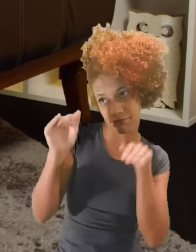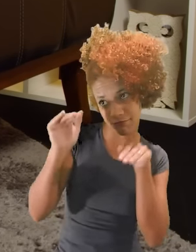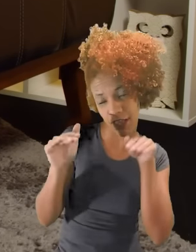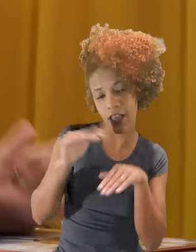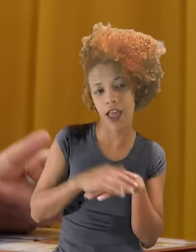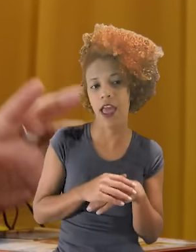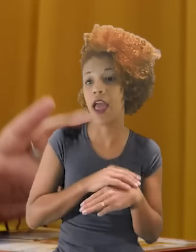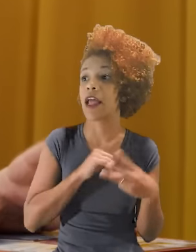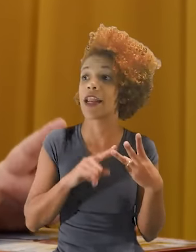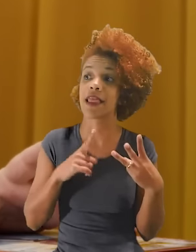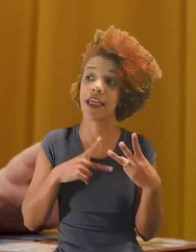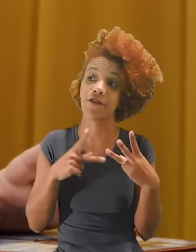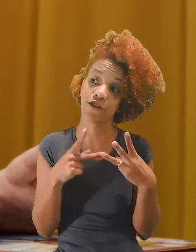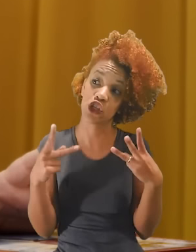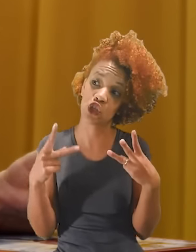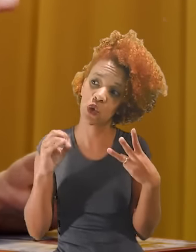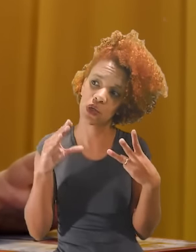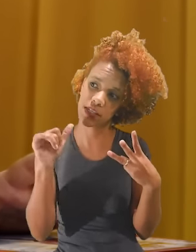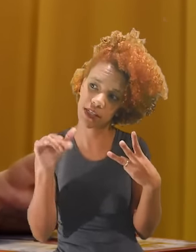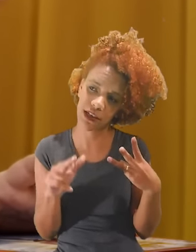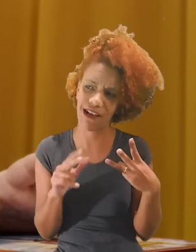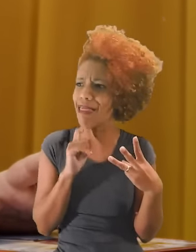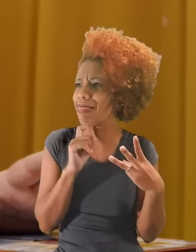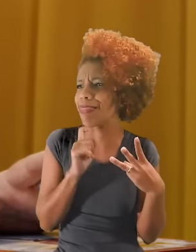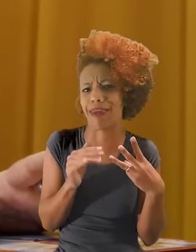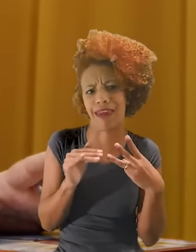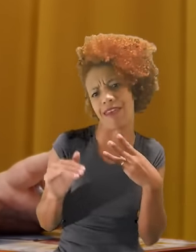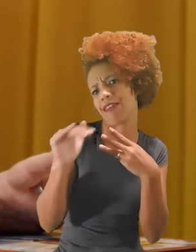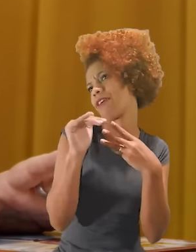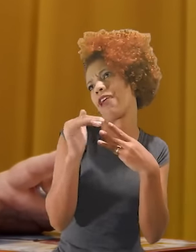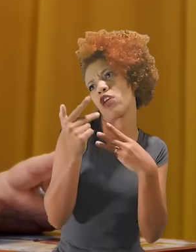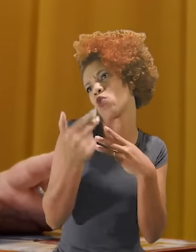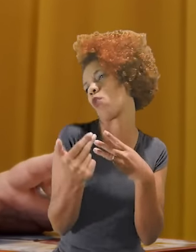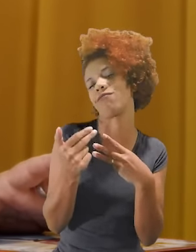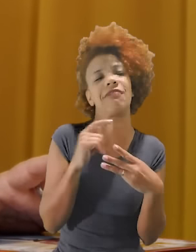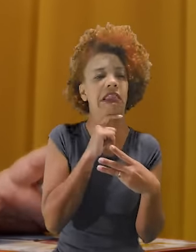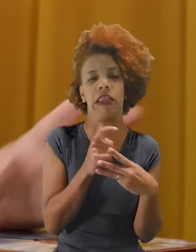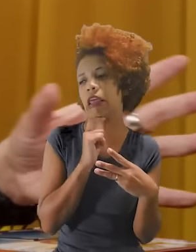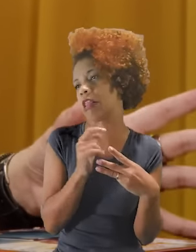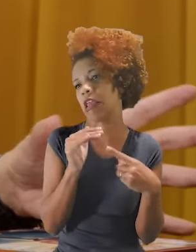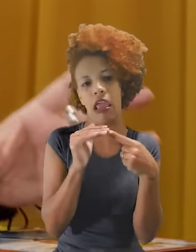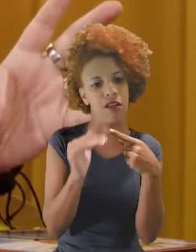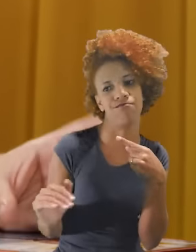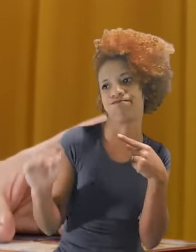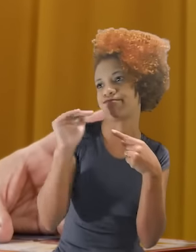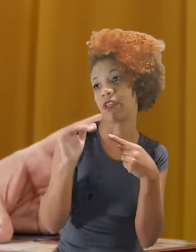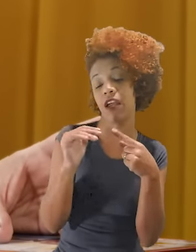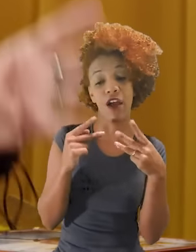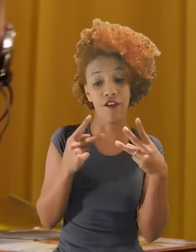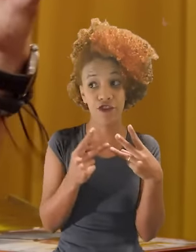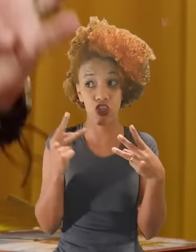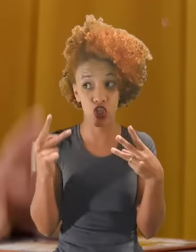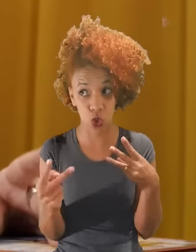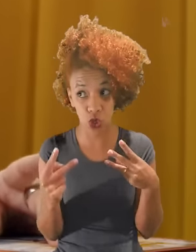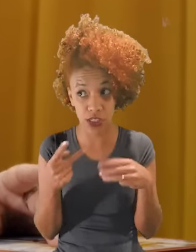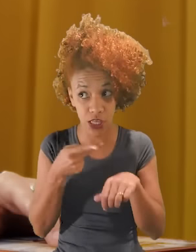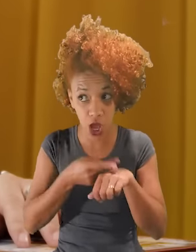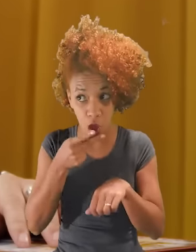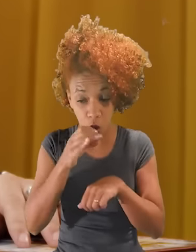da história. Ele tem 22 Oscars. Ninguém chega aos pés dele, nenhum. Tipo assim, é recordista ad eterno. Ninguém vai superar. 22 Oscars e